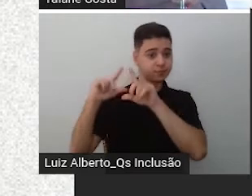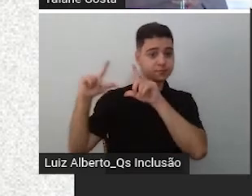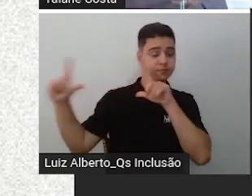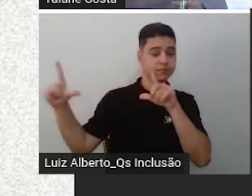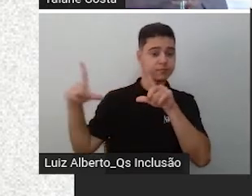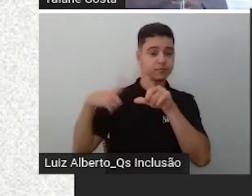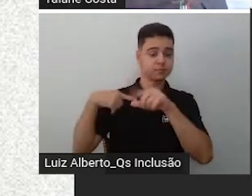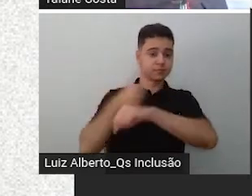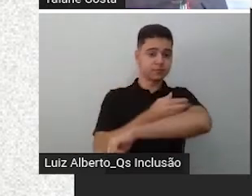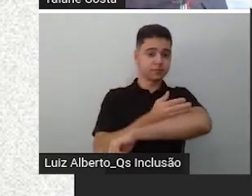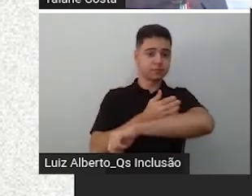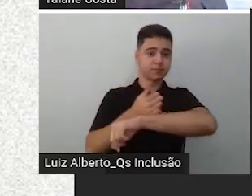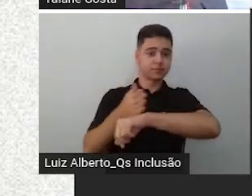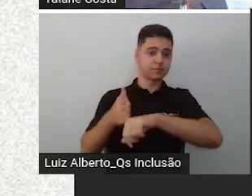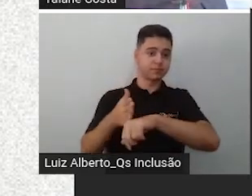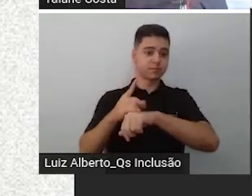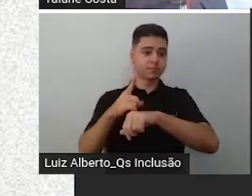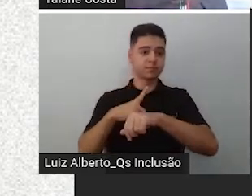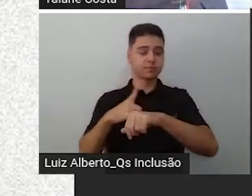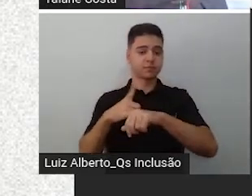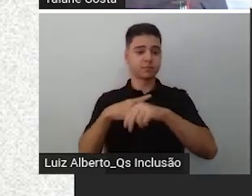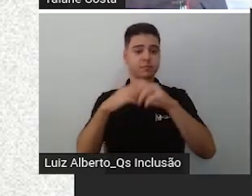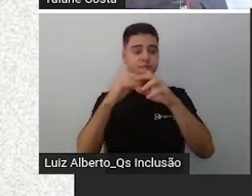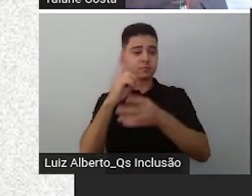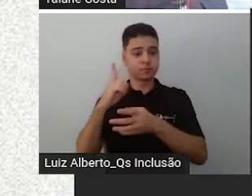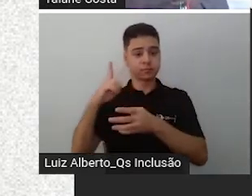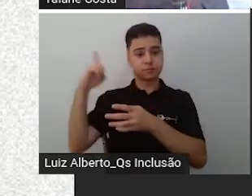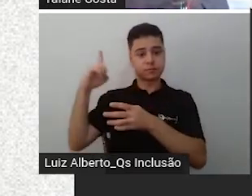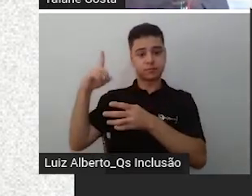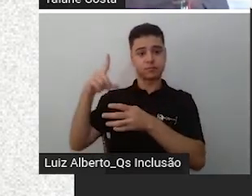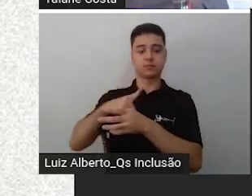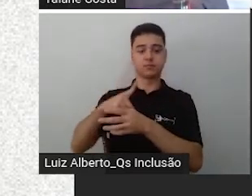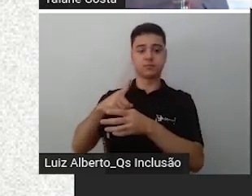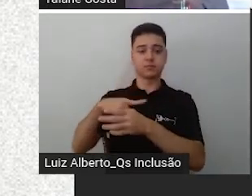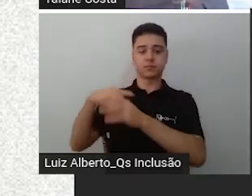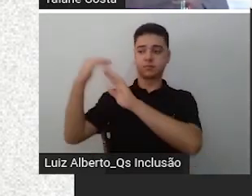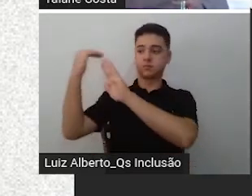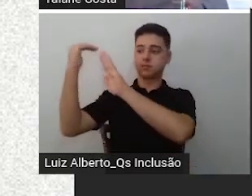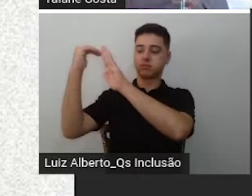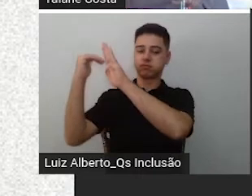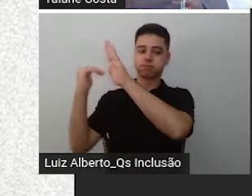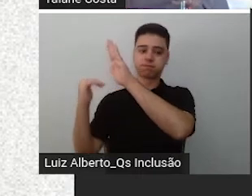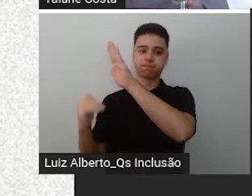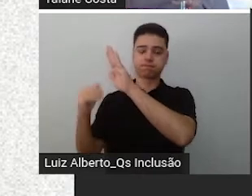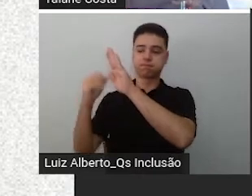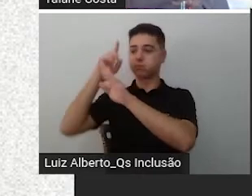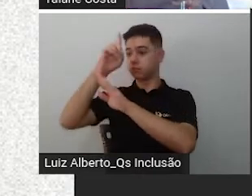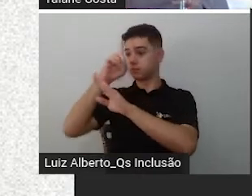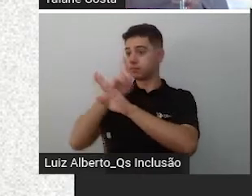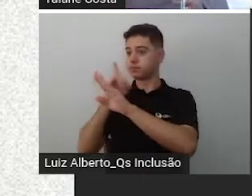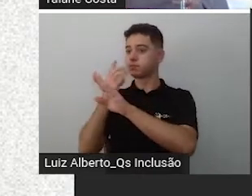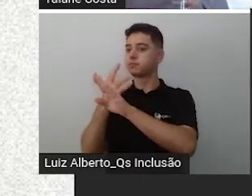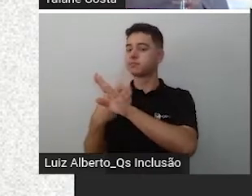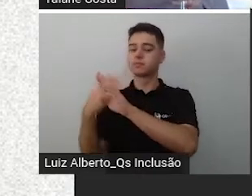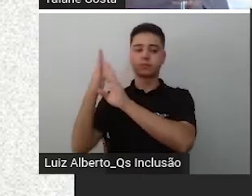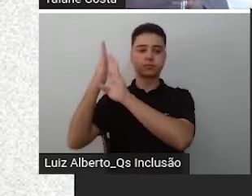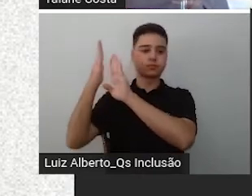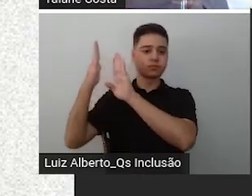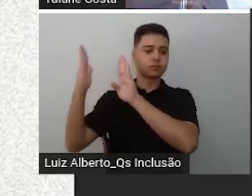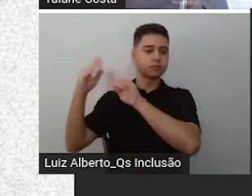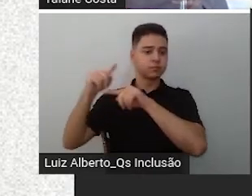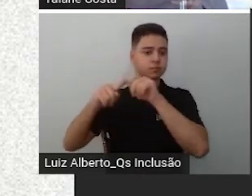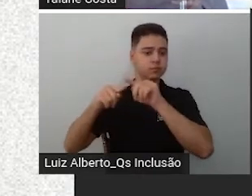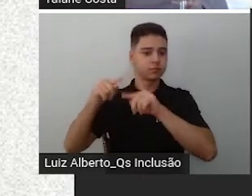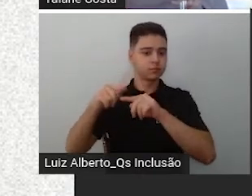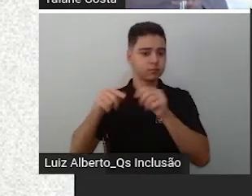parede branca e do meu lado direito, uma estante amarela com livros e objetos.